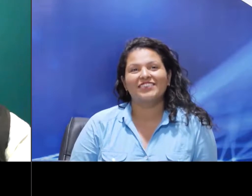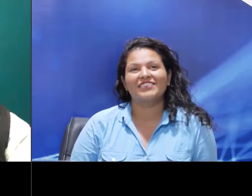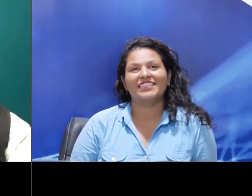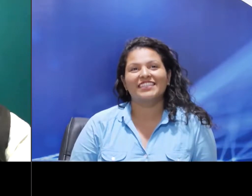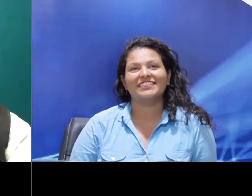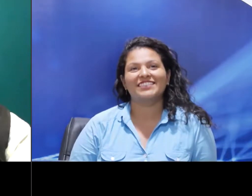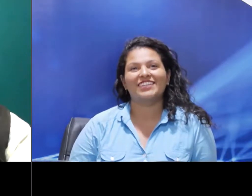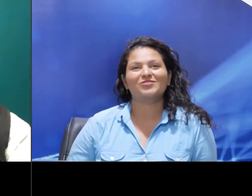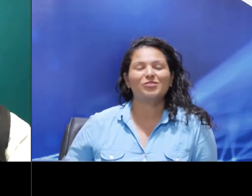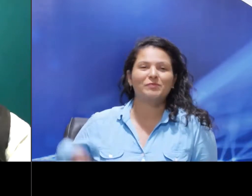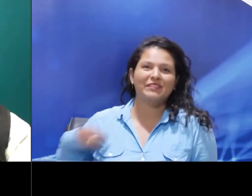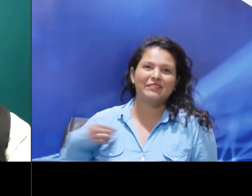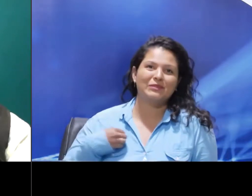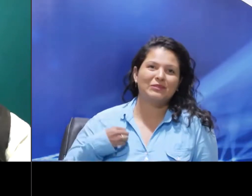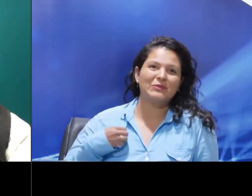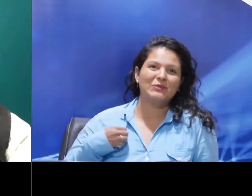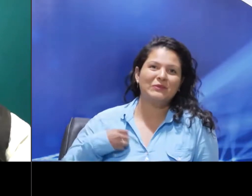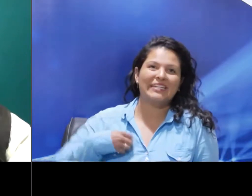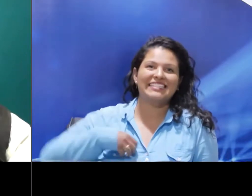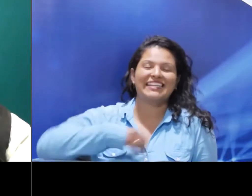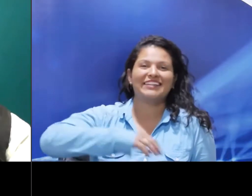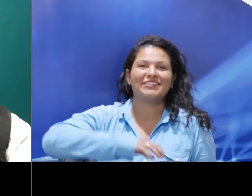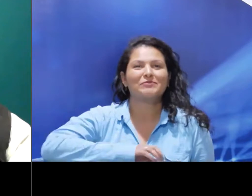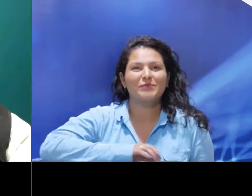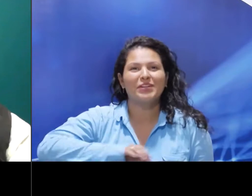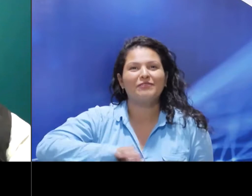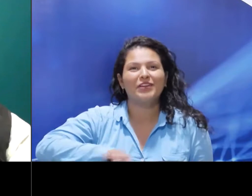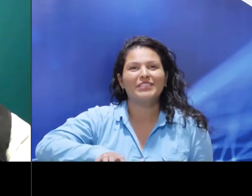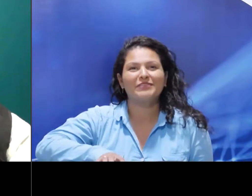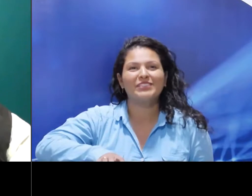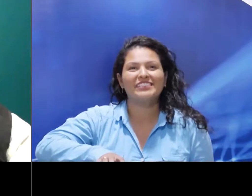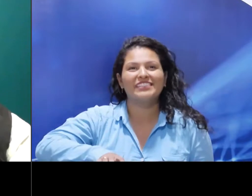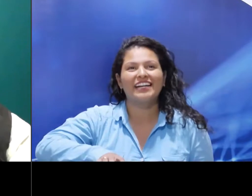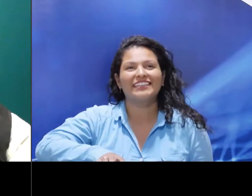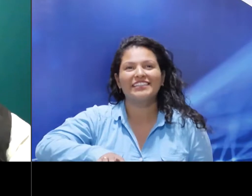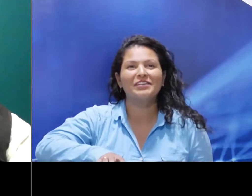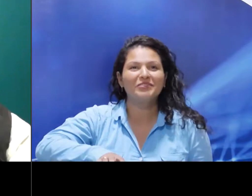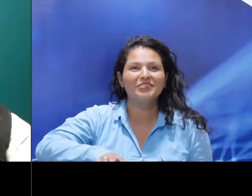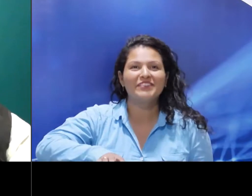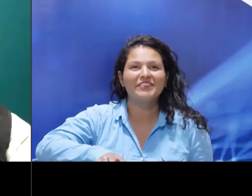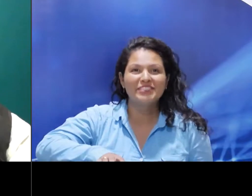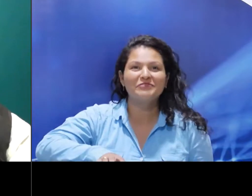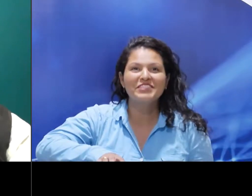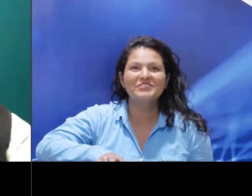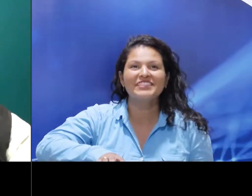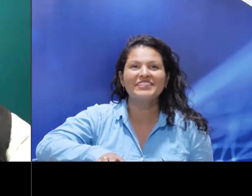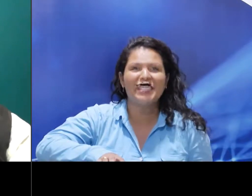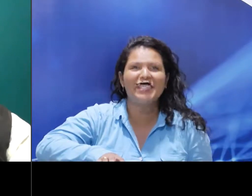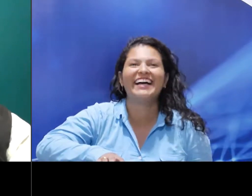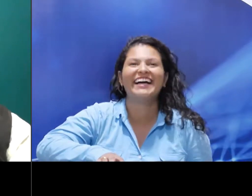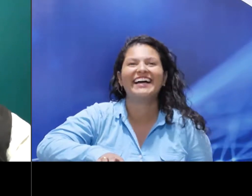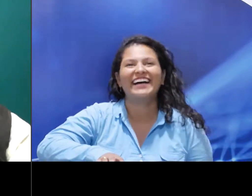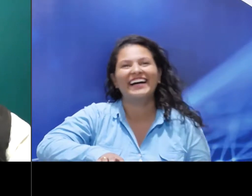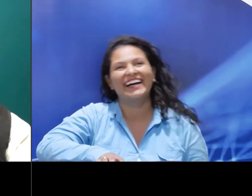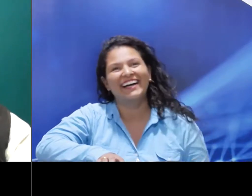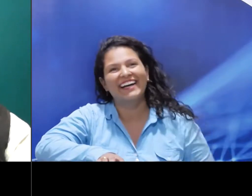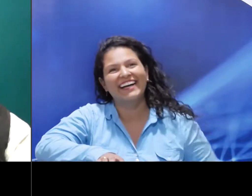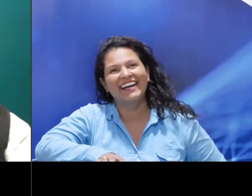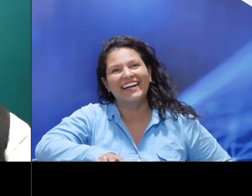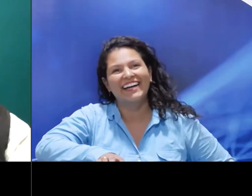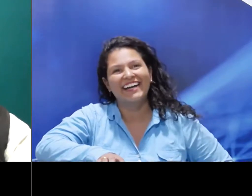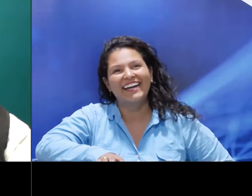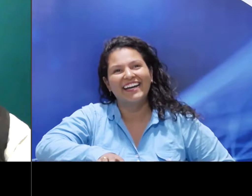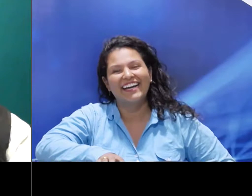Até eu estava vendo de lá no grupo, né? Você mandou o casaco, aí o professor Rafael até falou assim: aqui em Rondônia vai ser difícil usar.